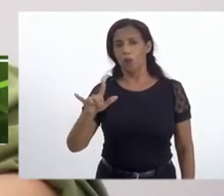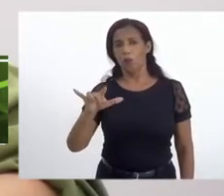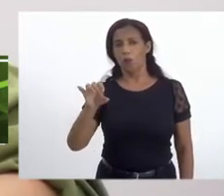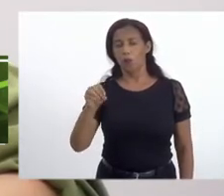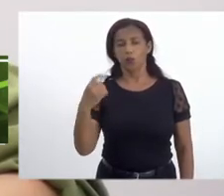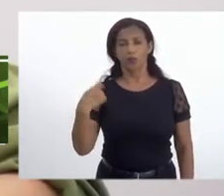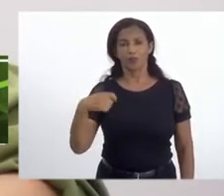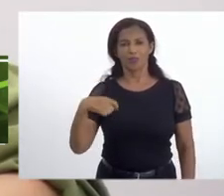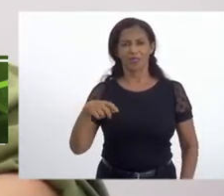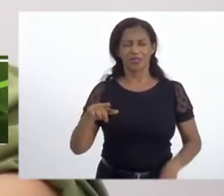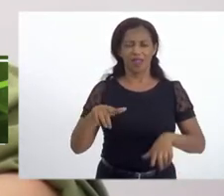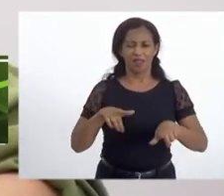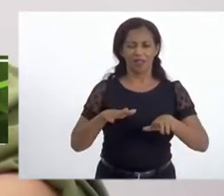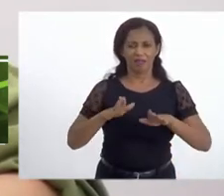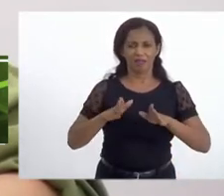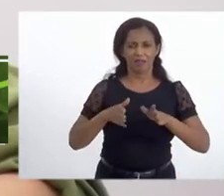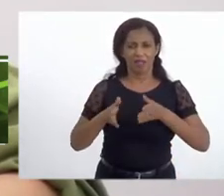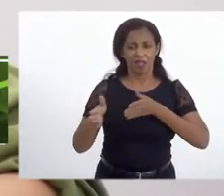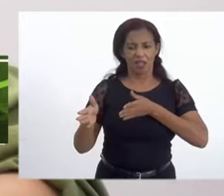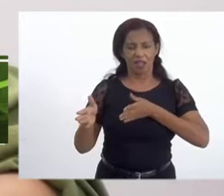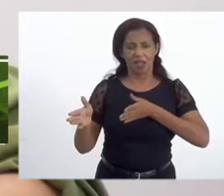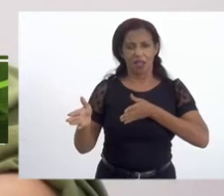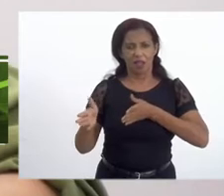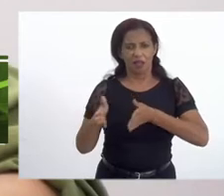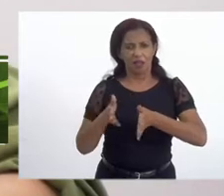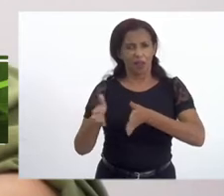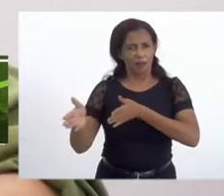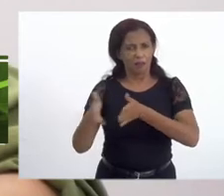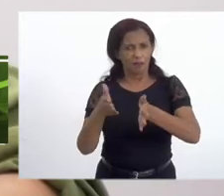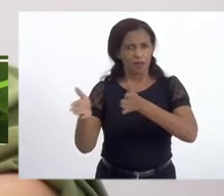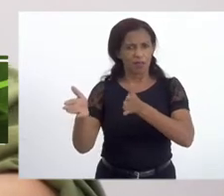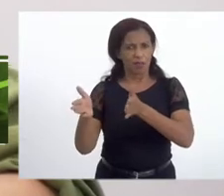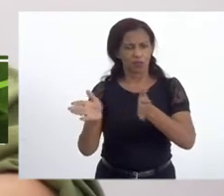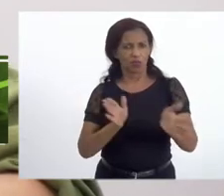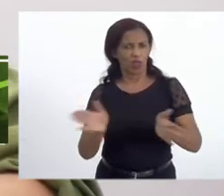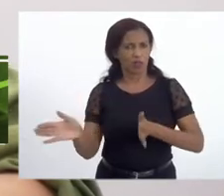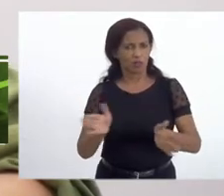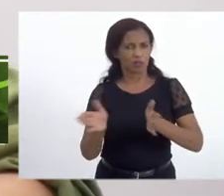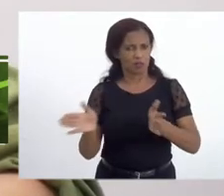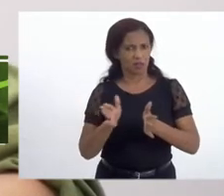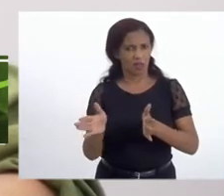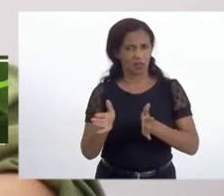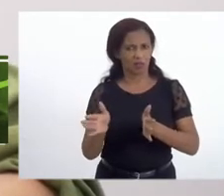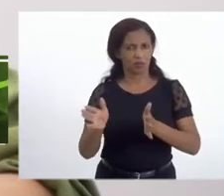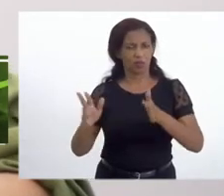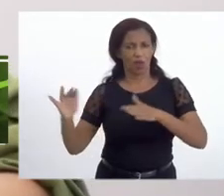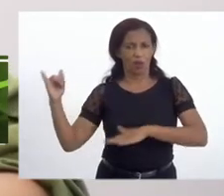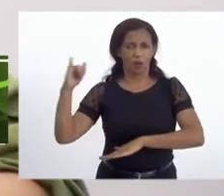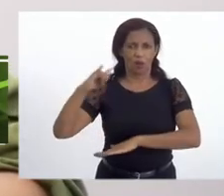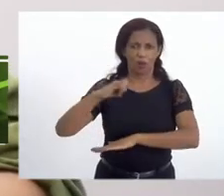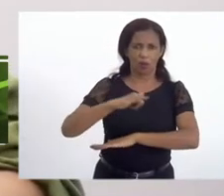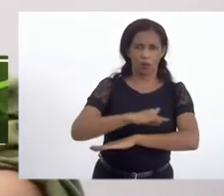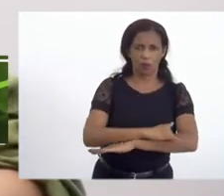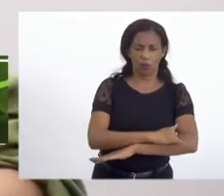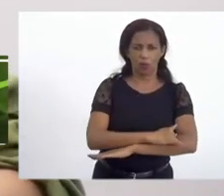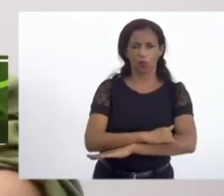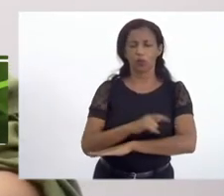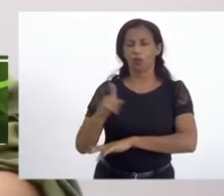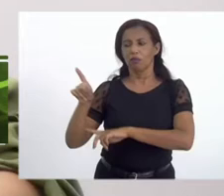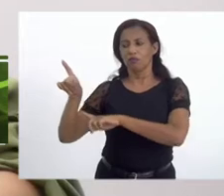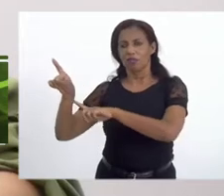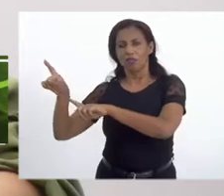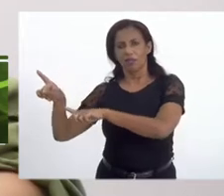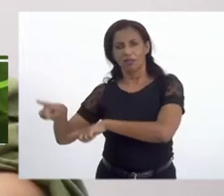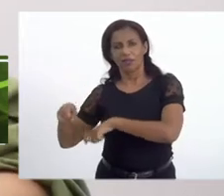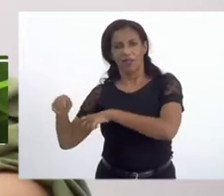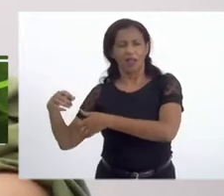de acesso aos diversos aeroportos e às regiões turísticas. Senhor Thomas, muito obrigado pela